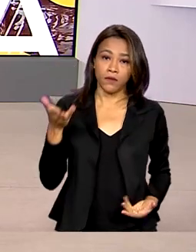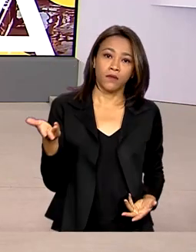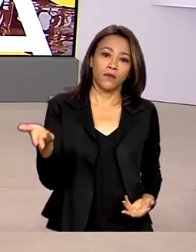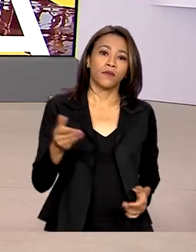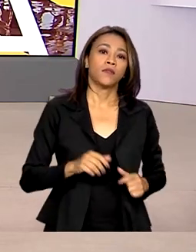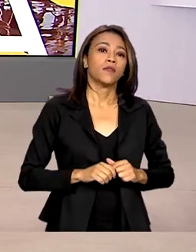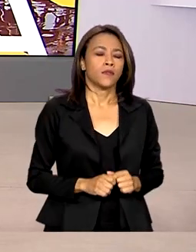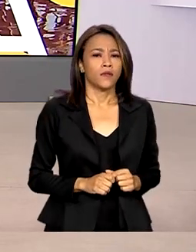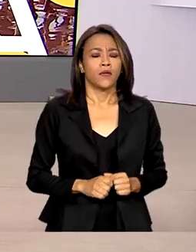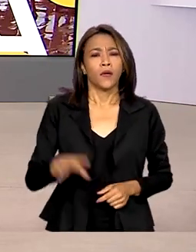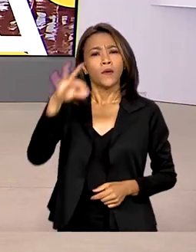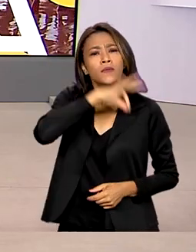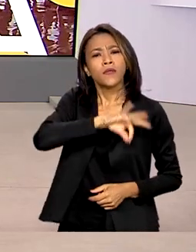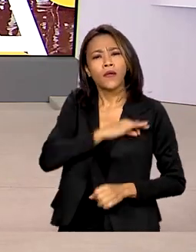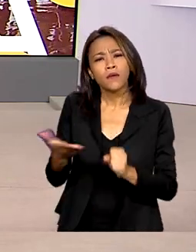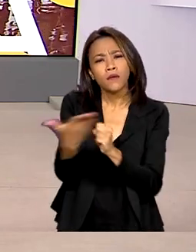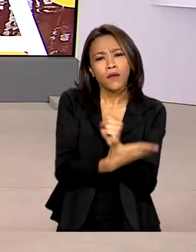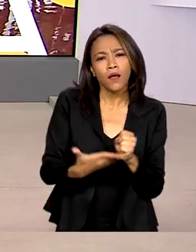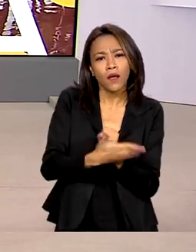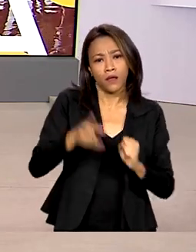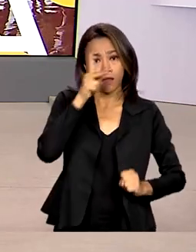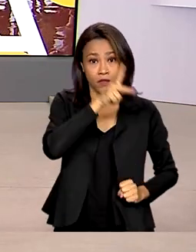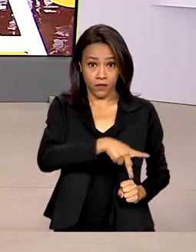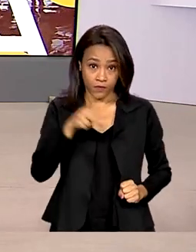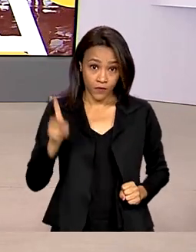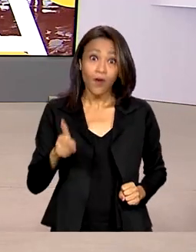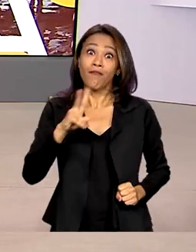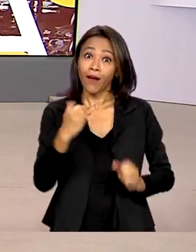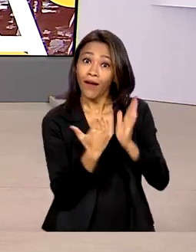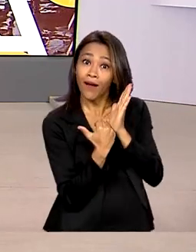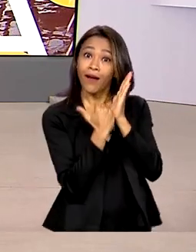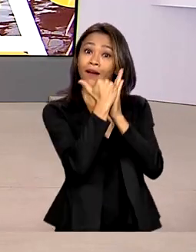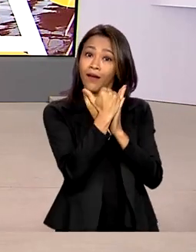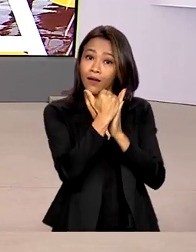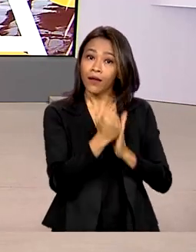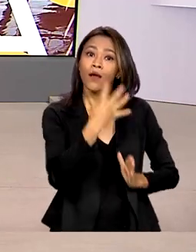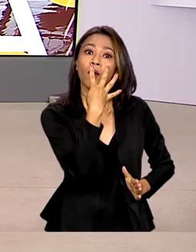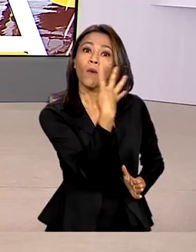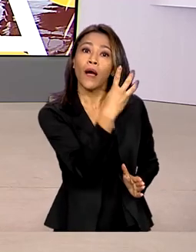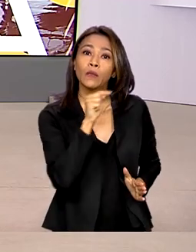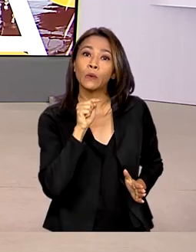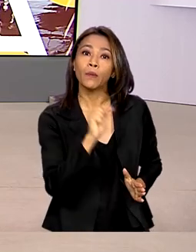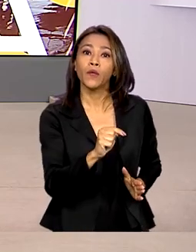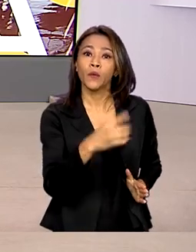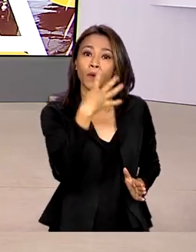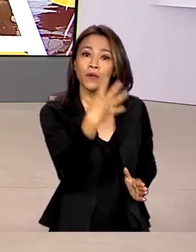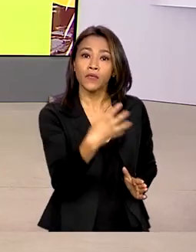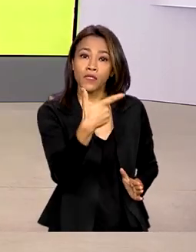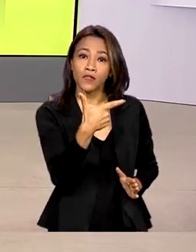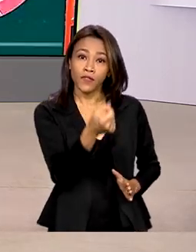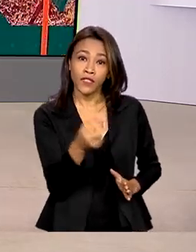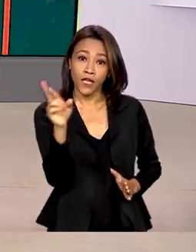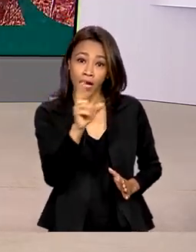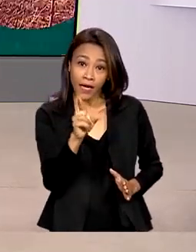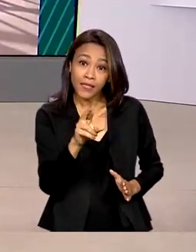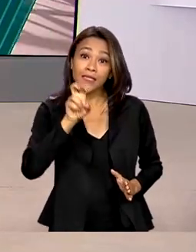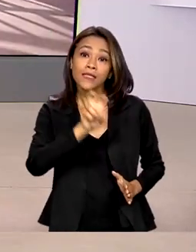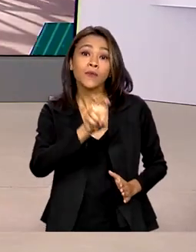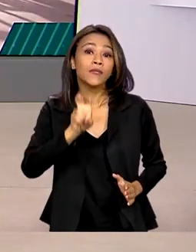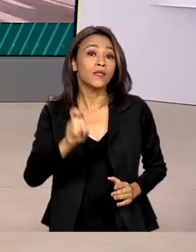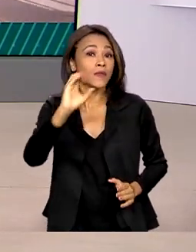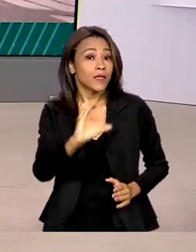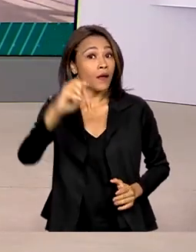O piso nacional dos professores vai subir para R$ 4.420,55